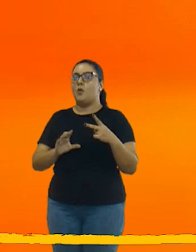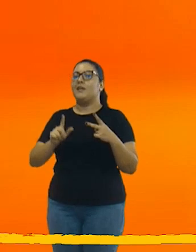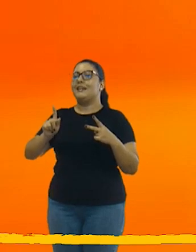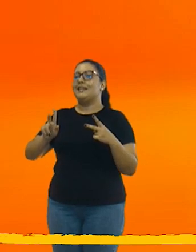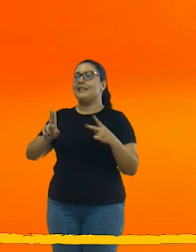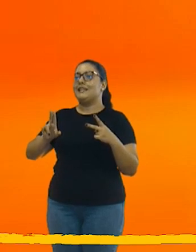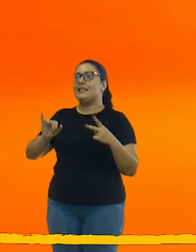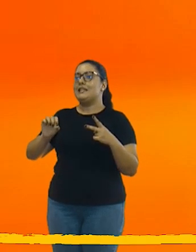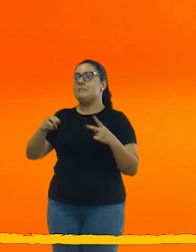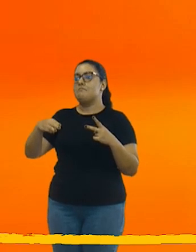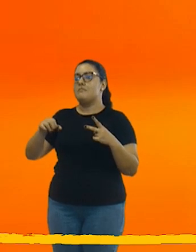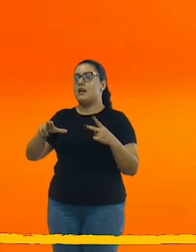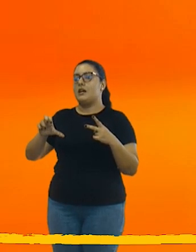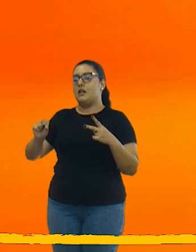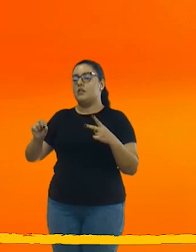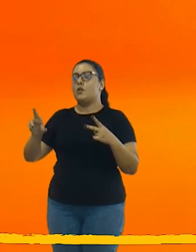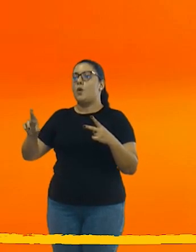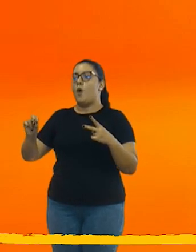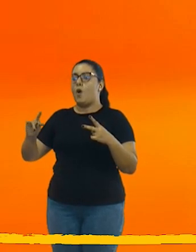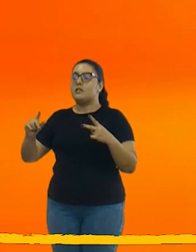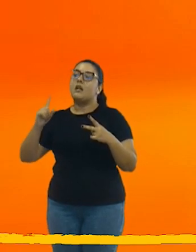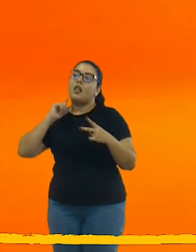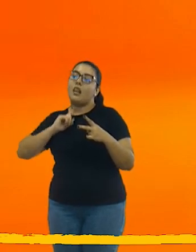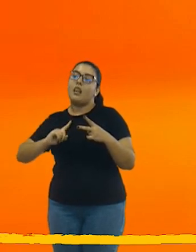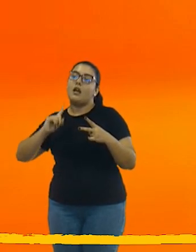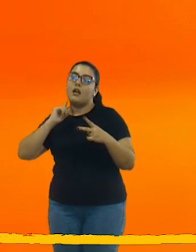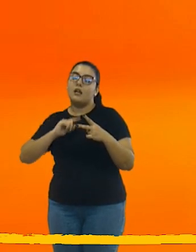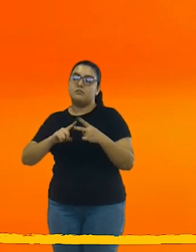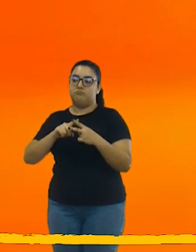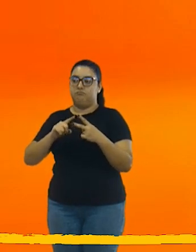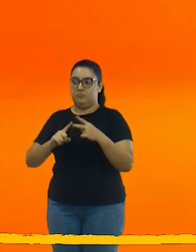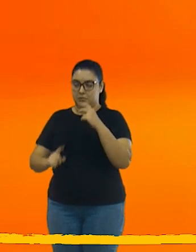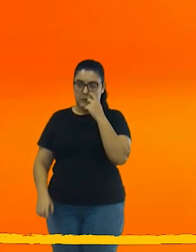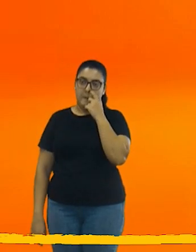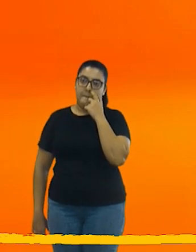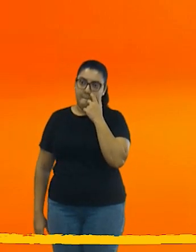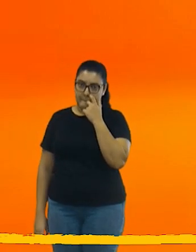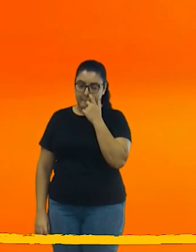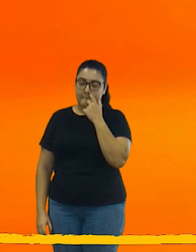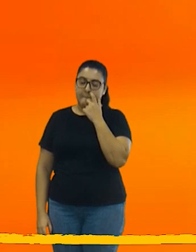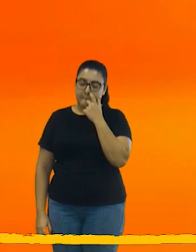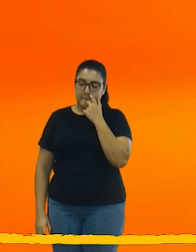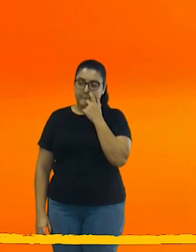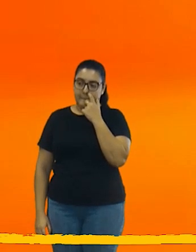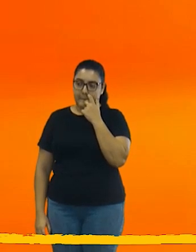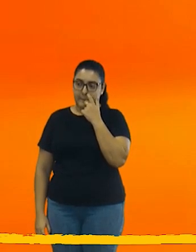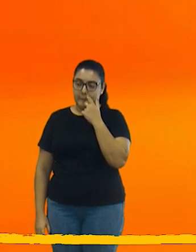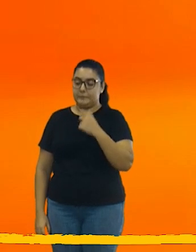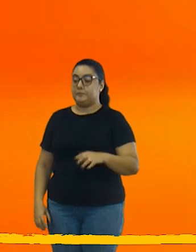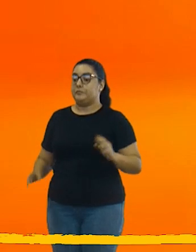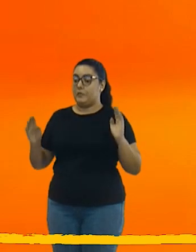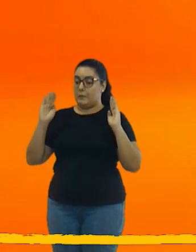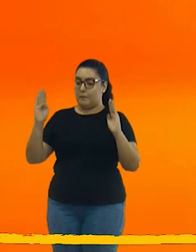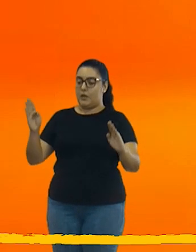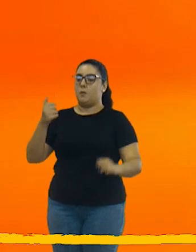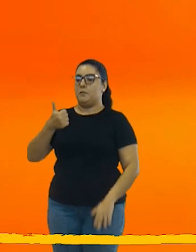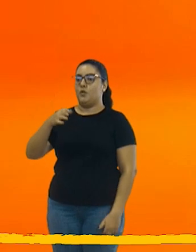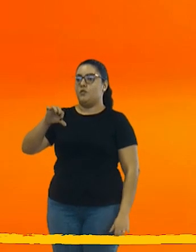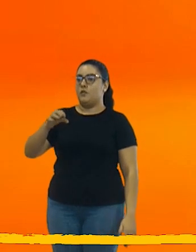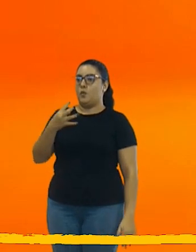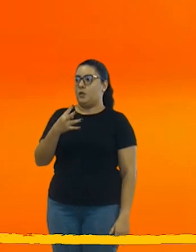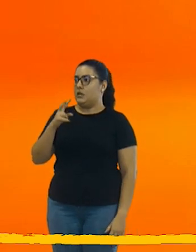Rosa, o mineiro de Grande Sertão Veredas. O regionalismo de